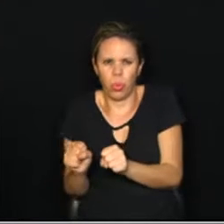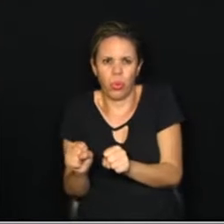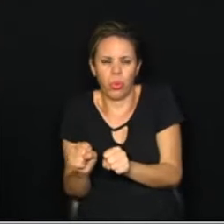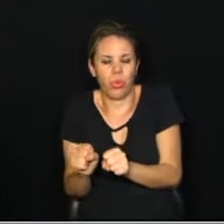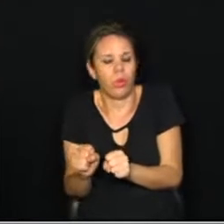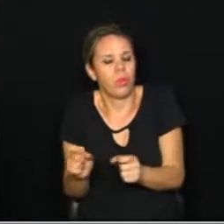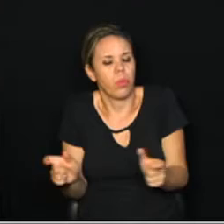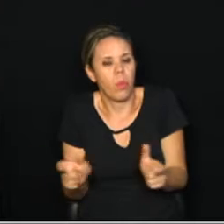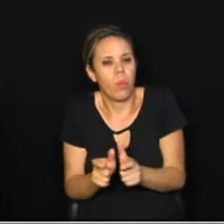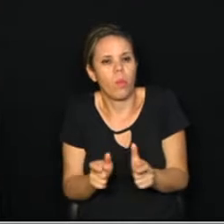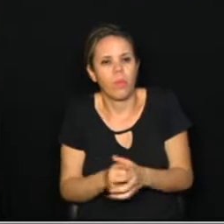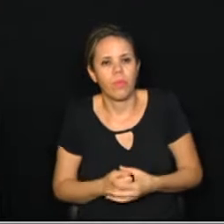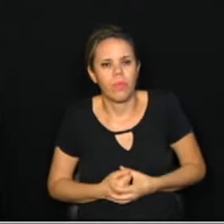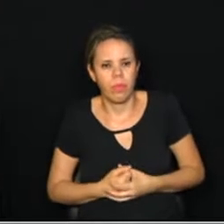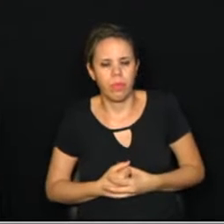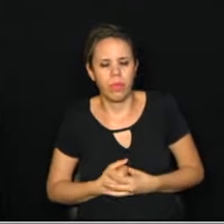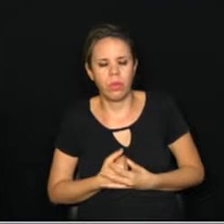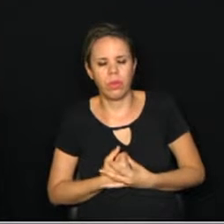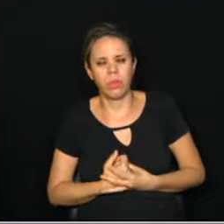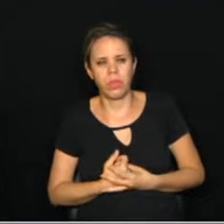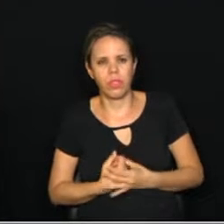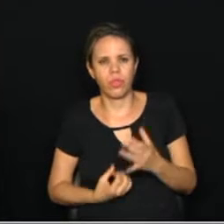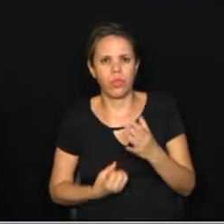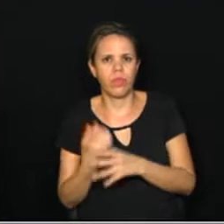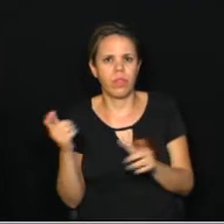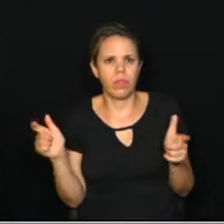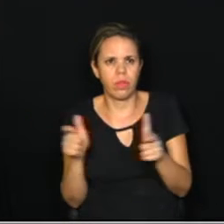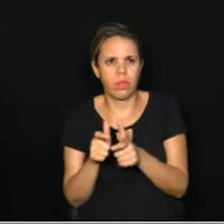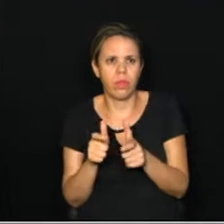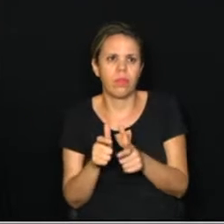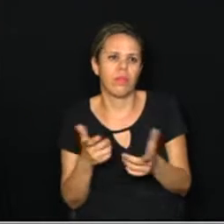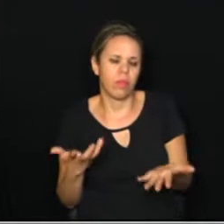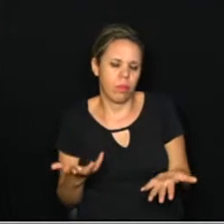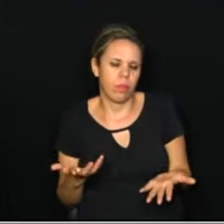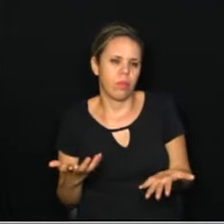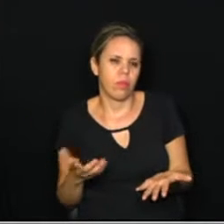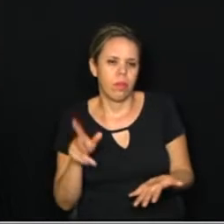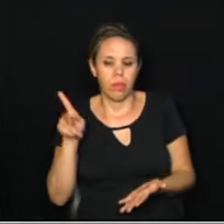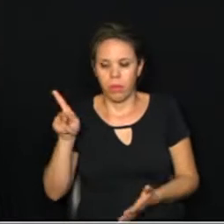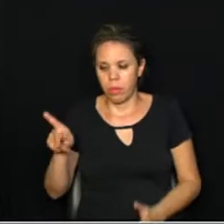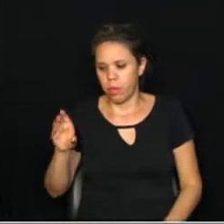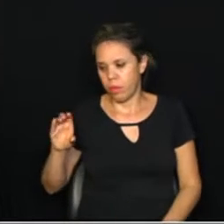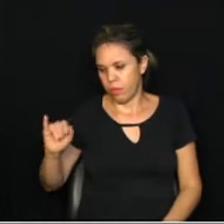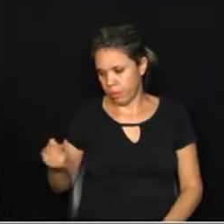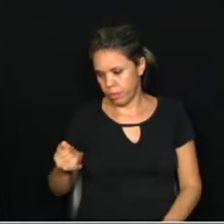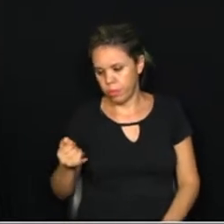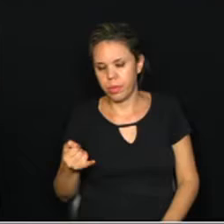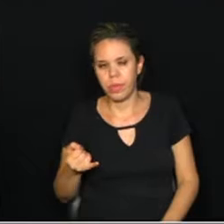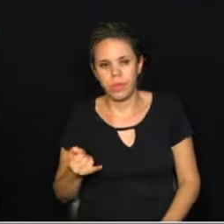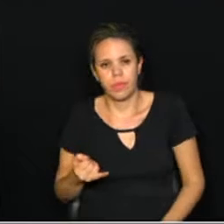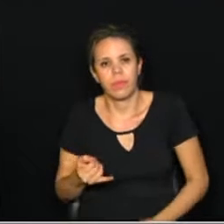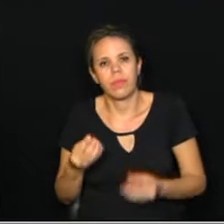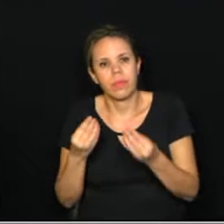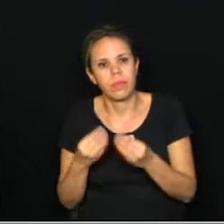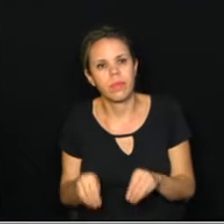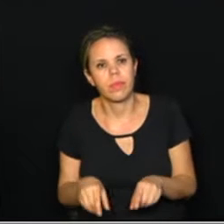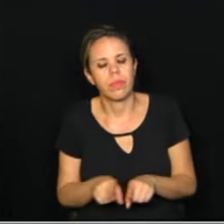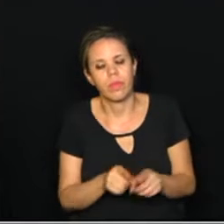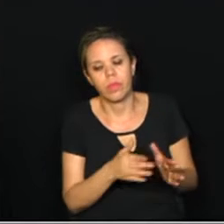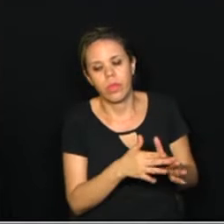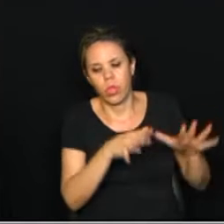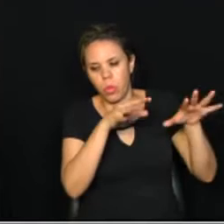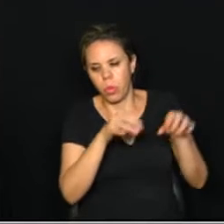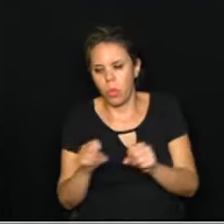historicamente, elas tendem a ocorrer em menor volume nas bacias PCJ, né? atingindo o ápice aí do período seco